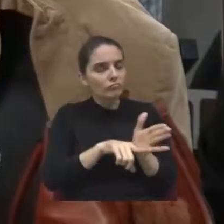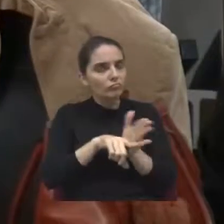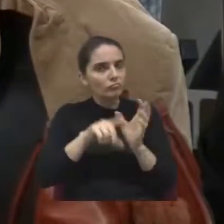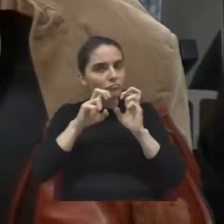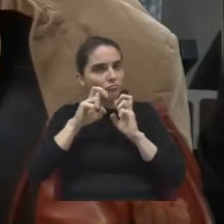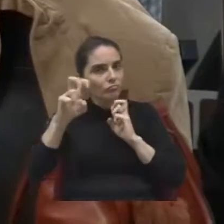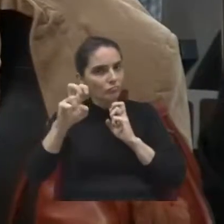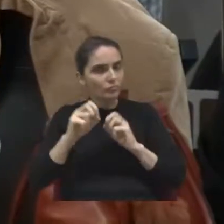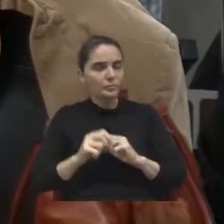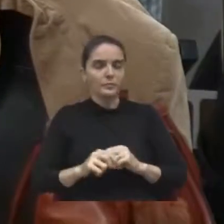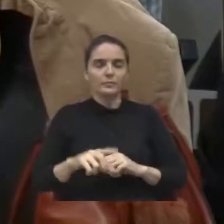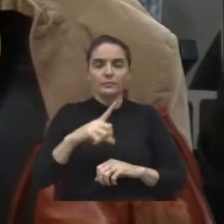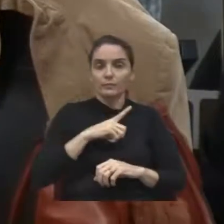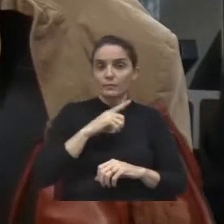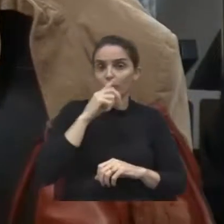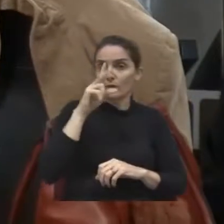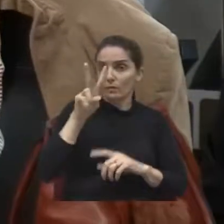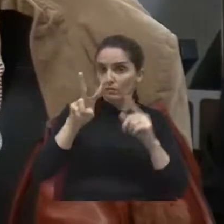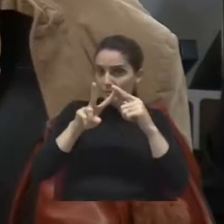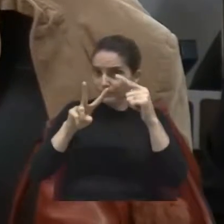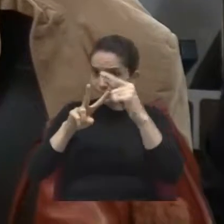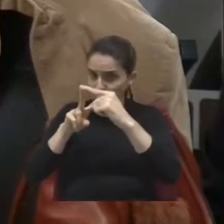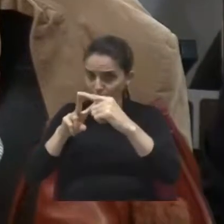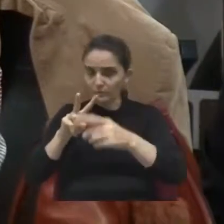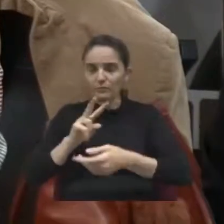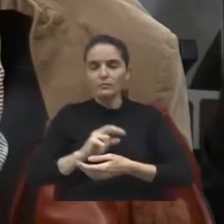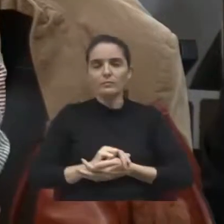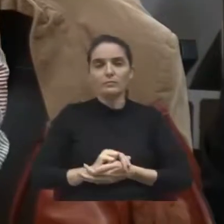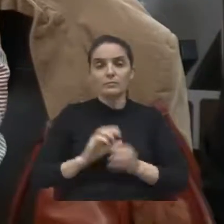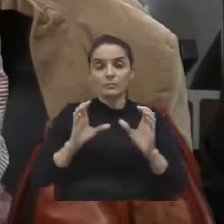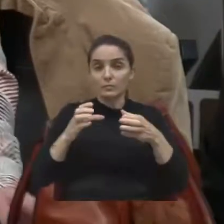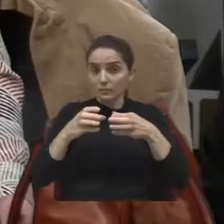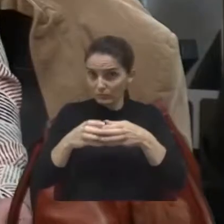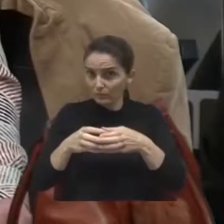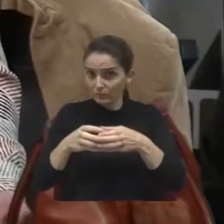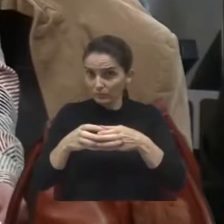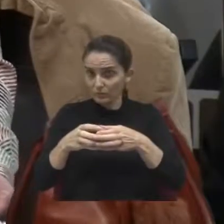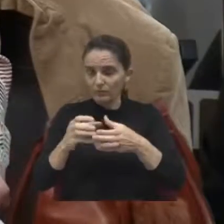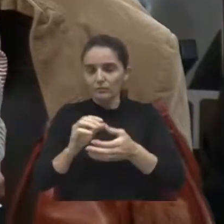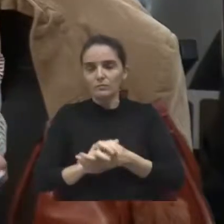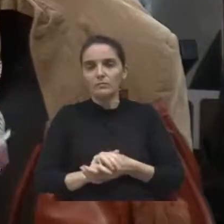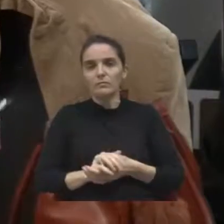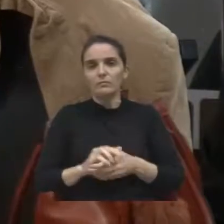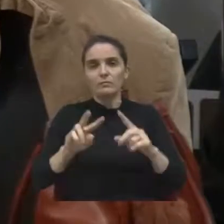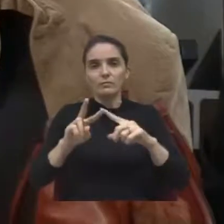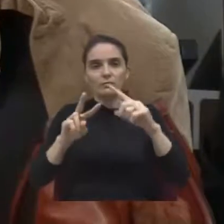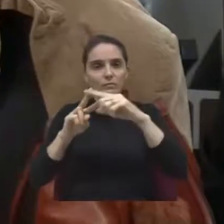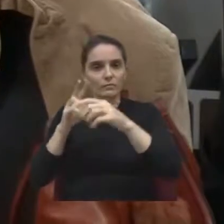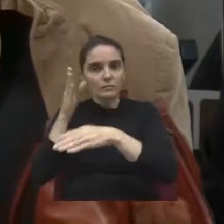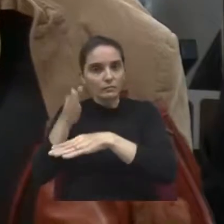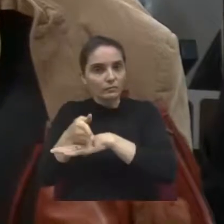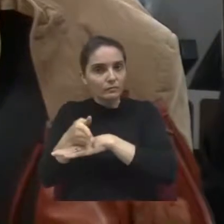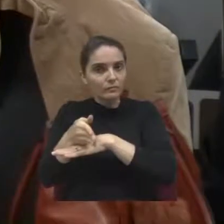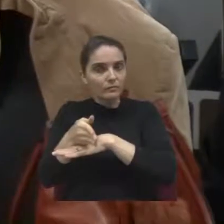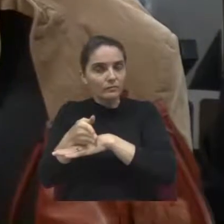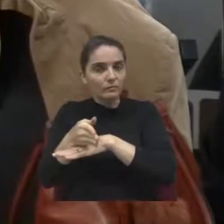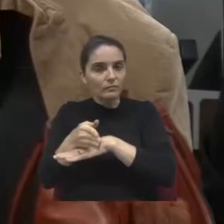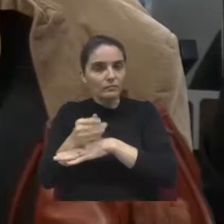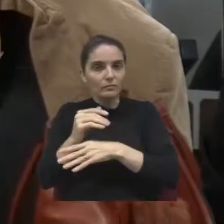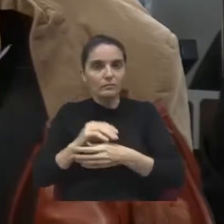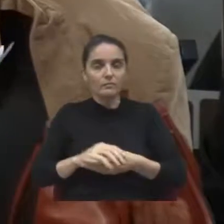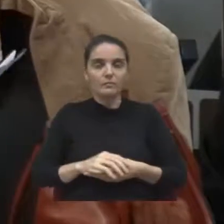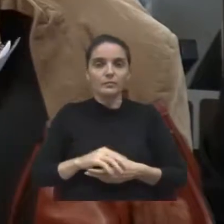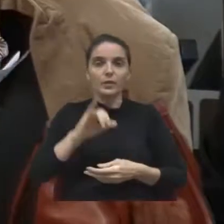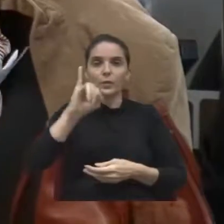até de falar, eu liguei para uma amiga que é de lá, que tem 2 hotéis lá que já não se usa mais, o Ibis lá já não usa